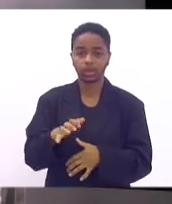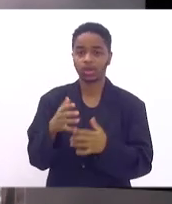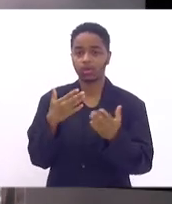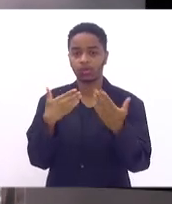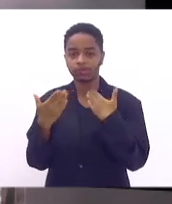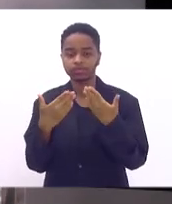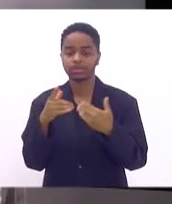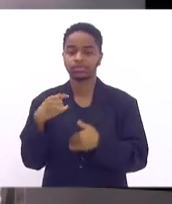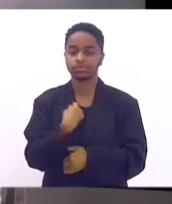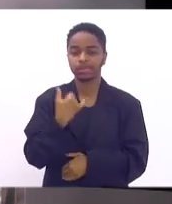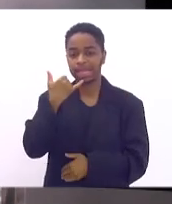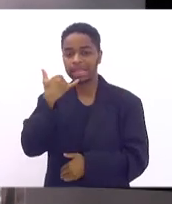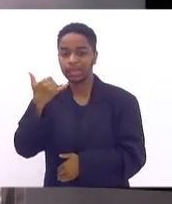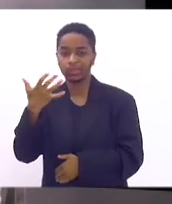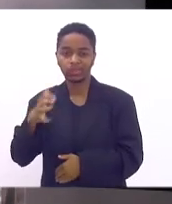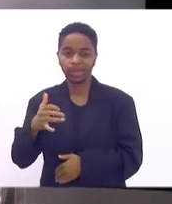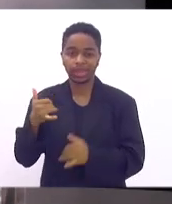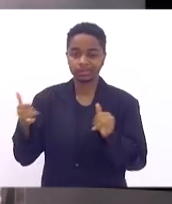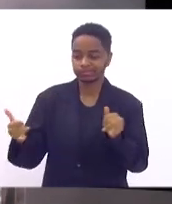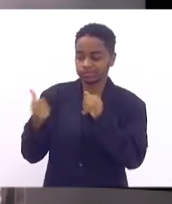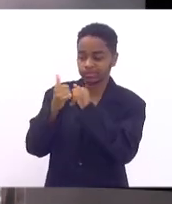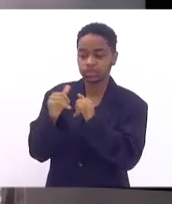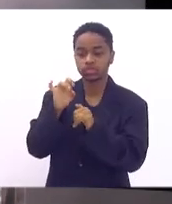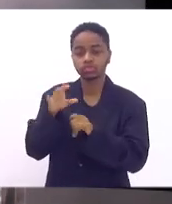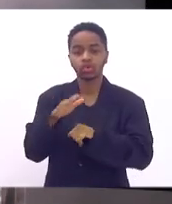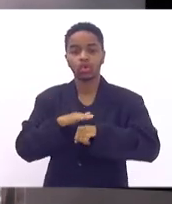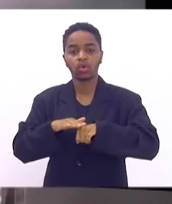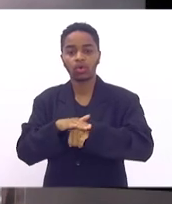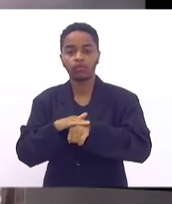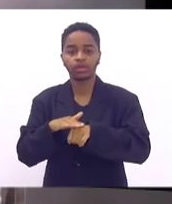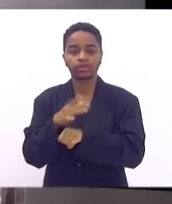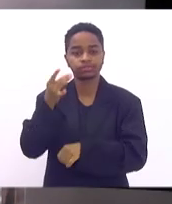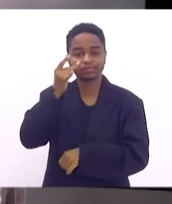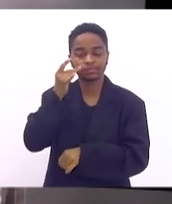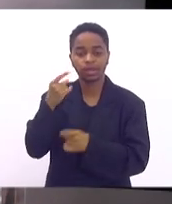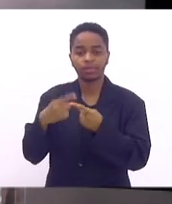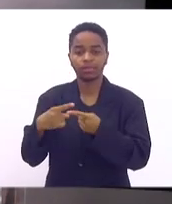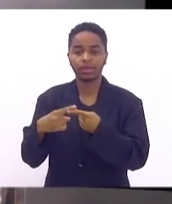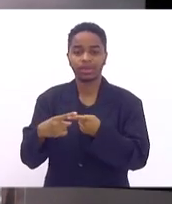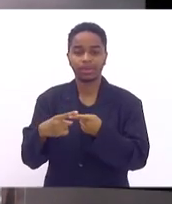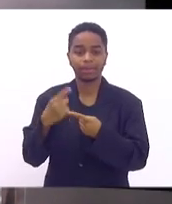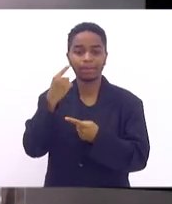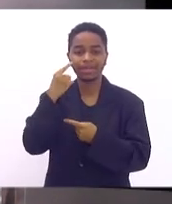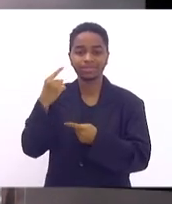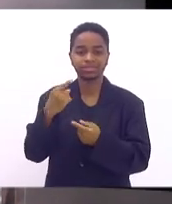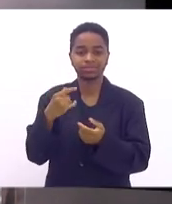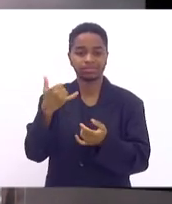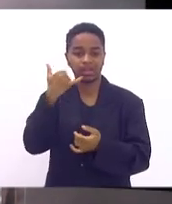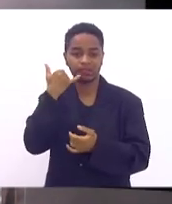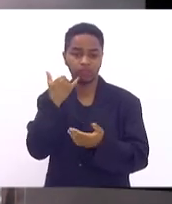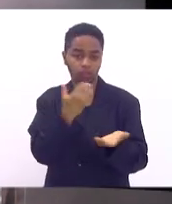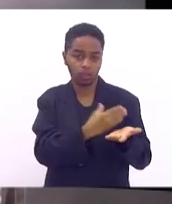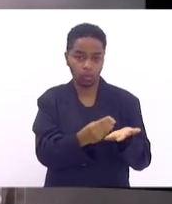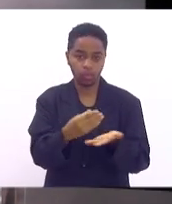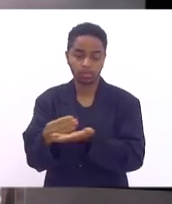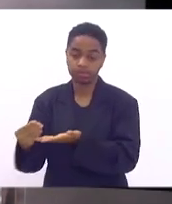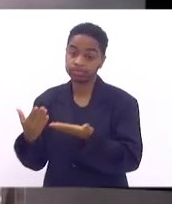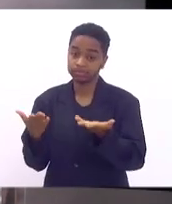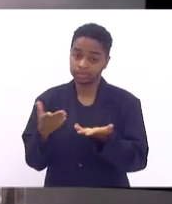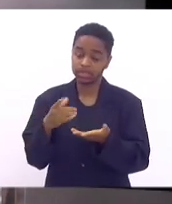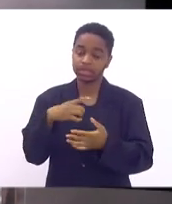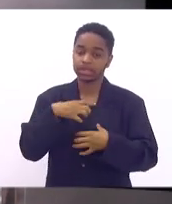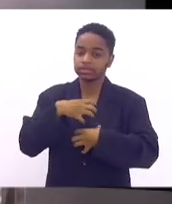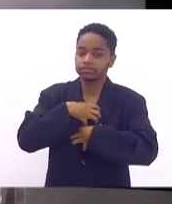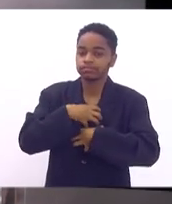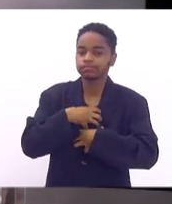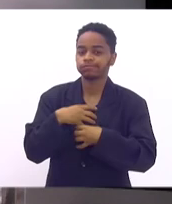quer atender, diz que só conversa pessoalmente porque o telefone está grampeado. Então, começa a ter muitos impactos assim, psicológicos dessa sensação de